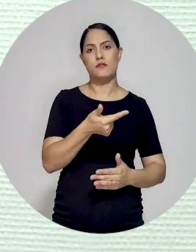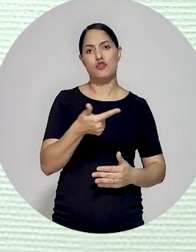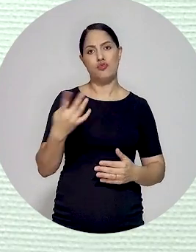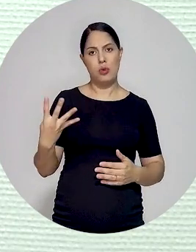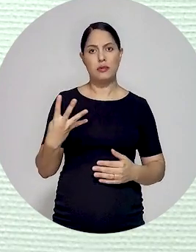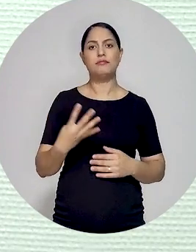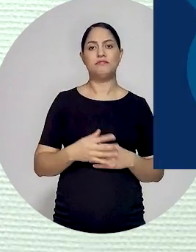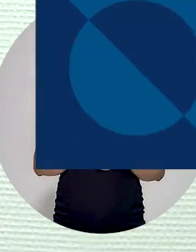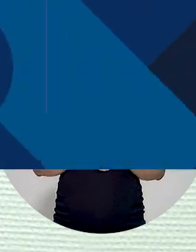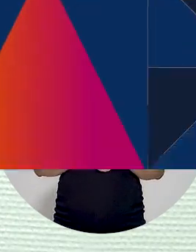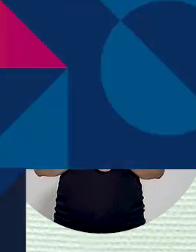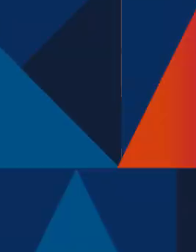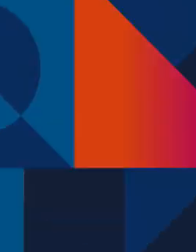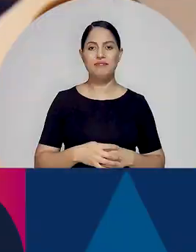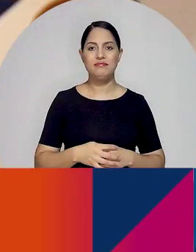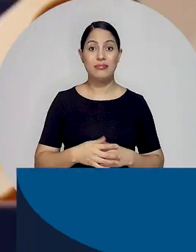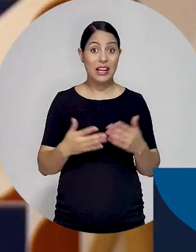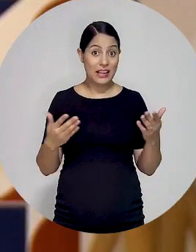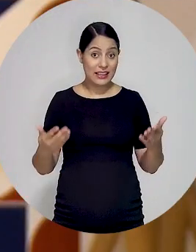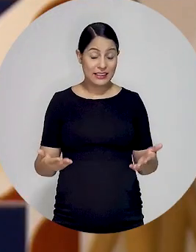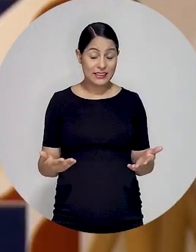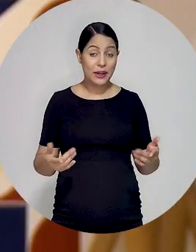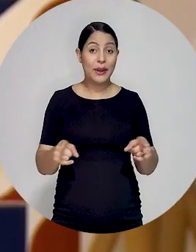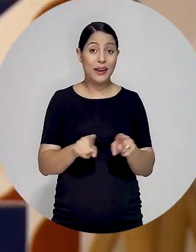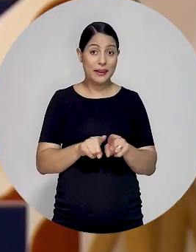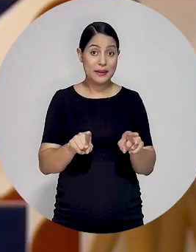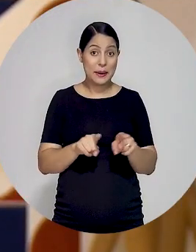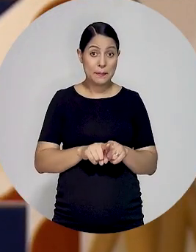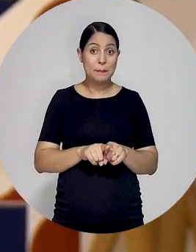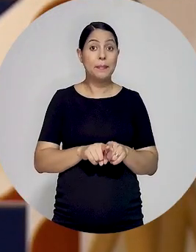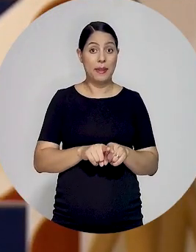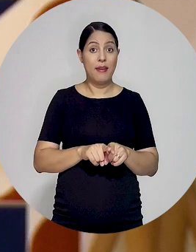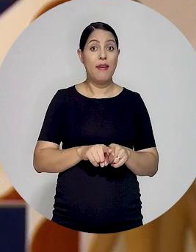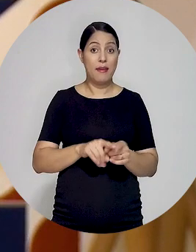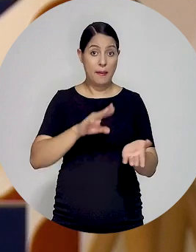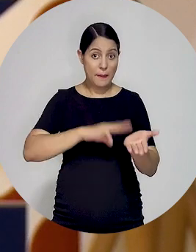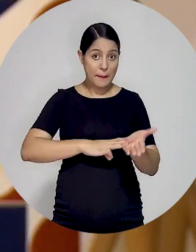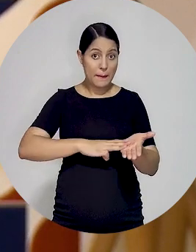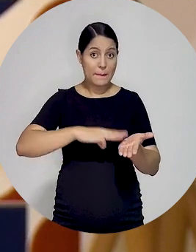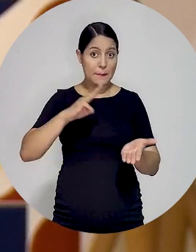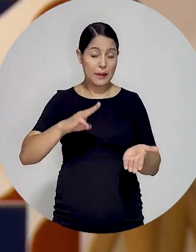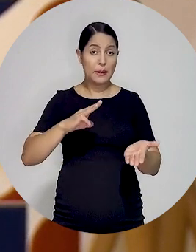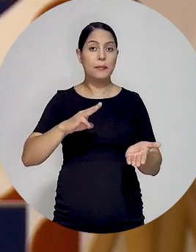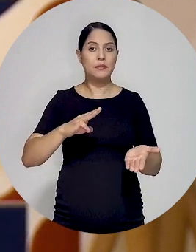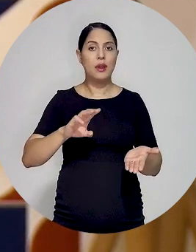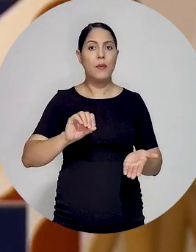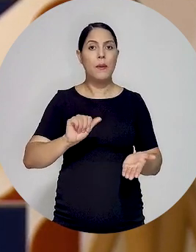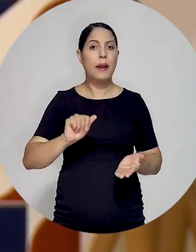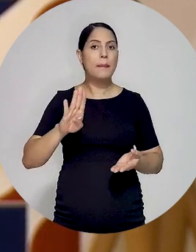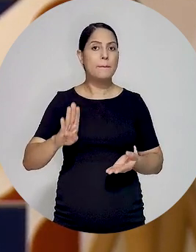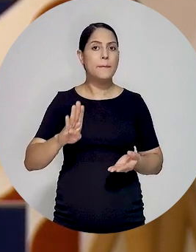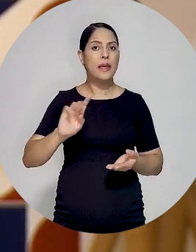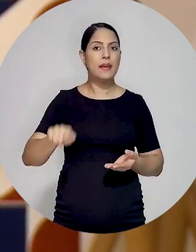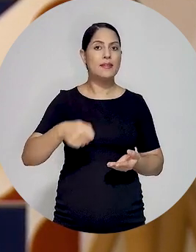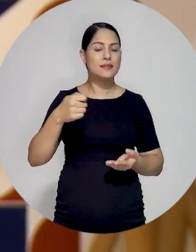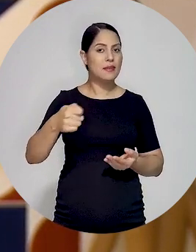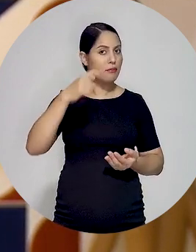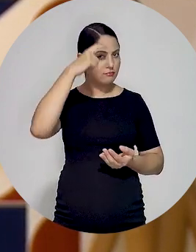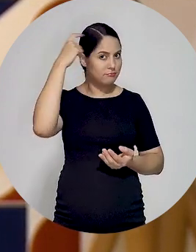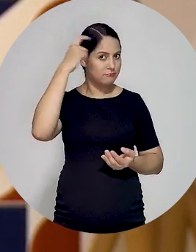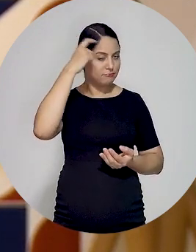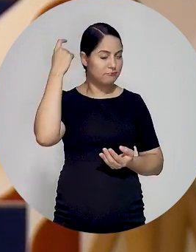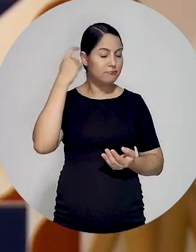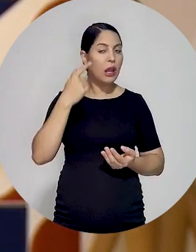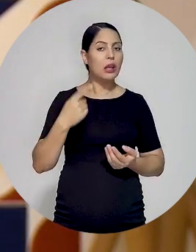final do ano de 2024. O membro honorário vitalício da OAB Nacional, Marcos Vinícius Furtado Coelho, e também